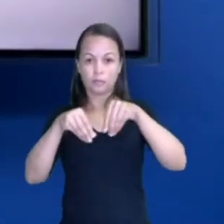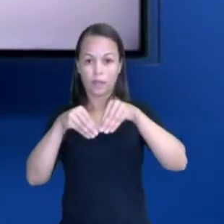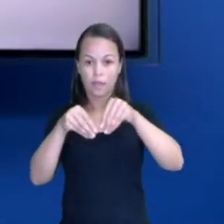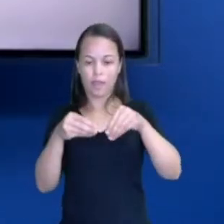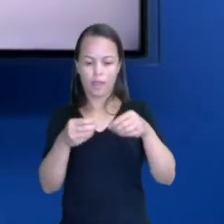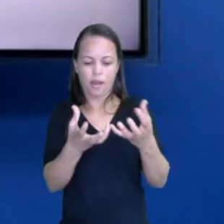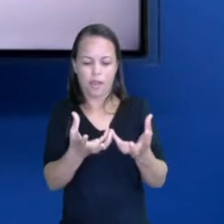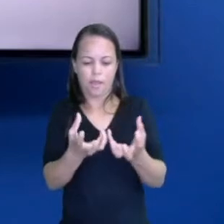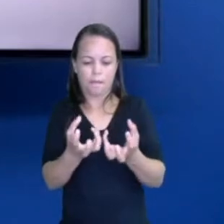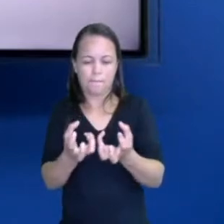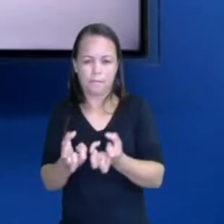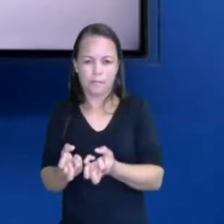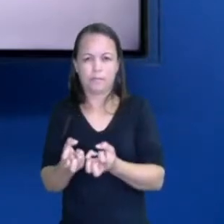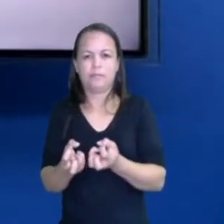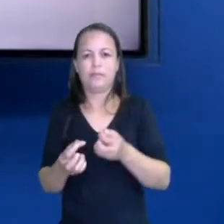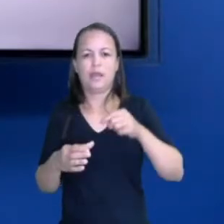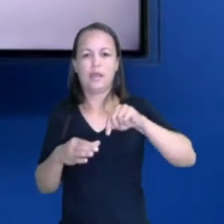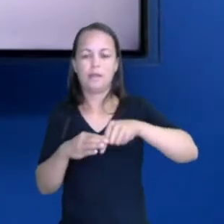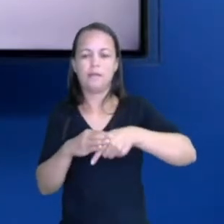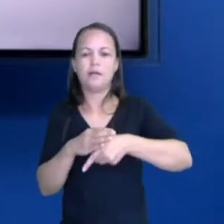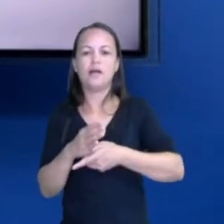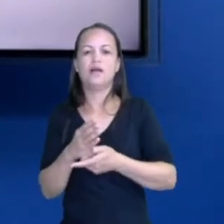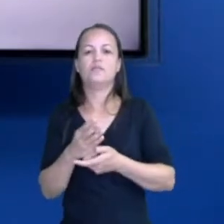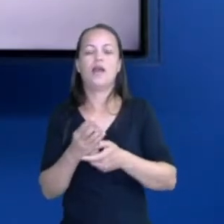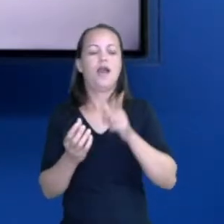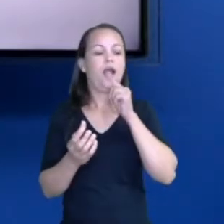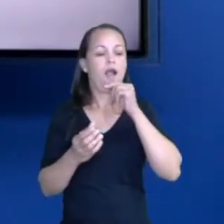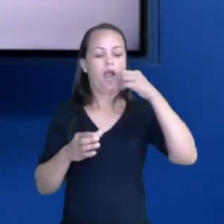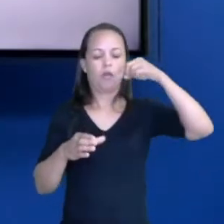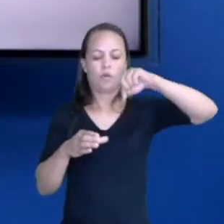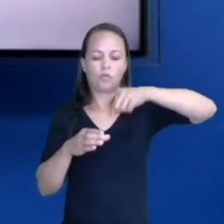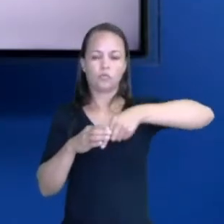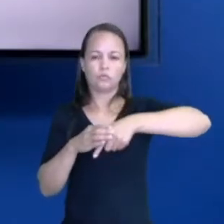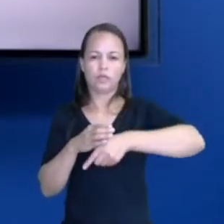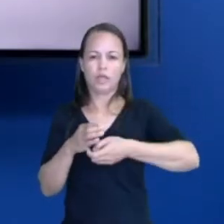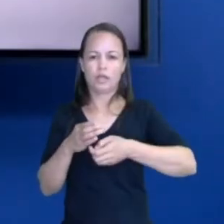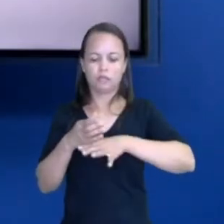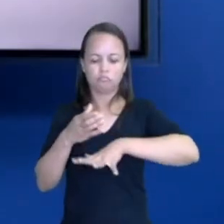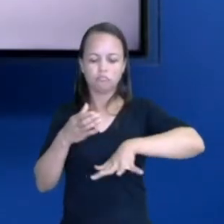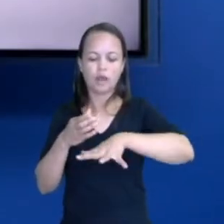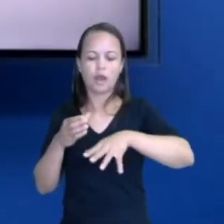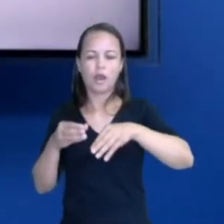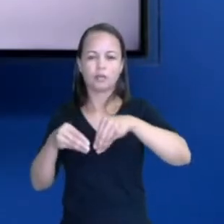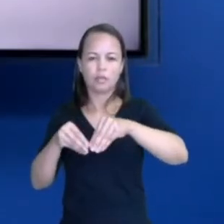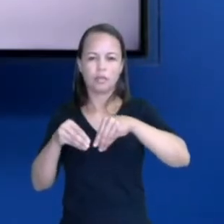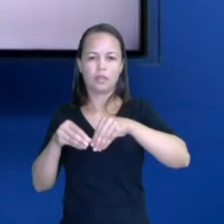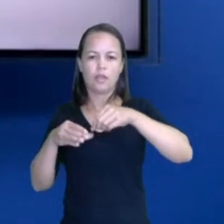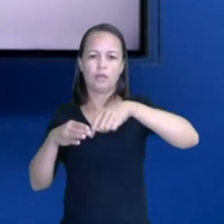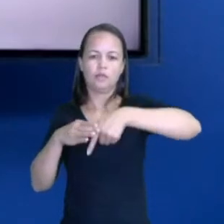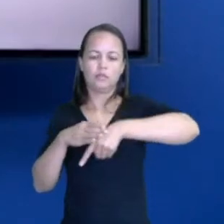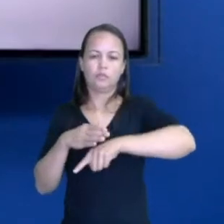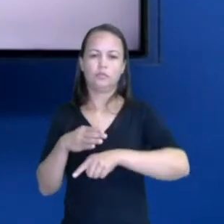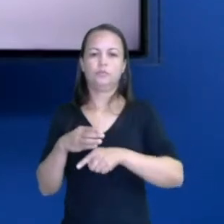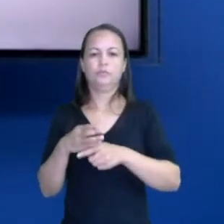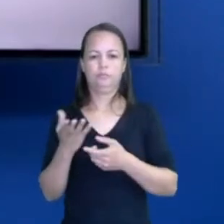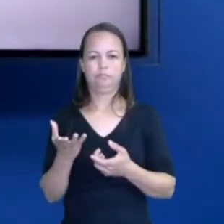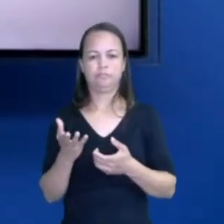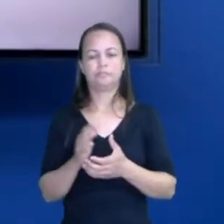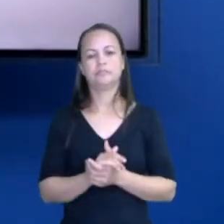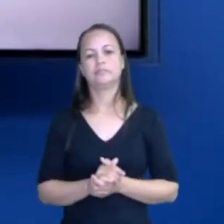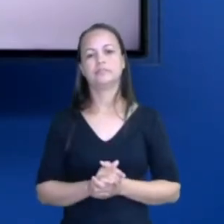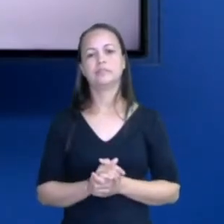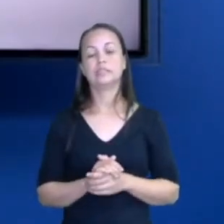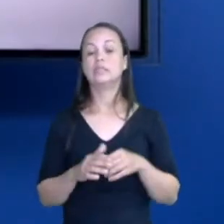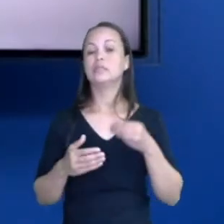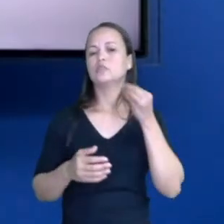A água consegue atravessar as camadas da terra, porque a terra, ela é permeável,